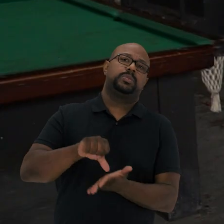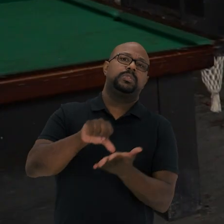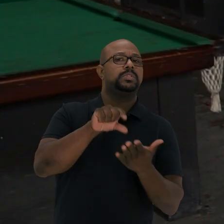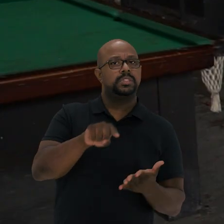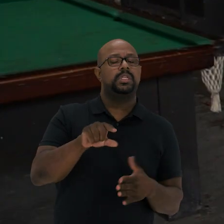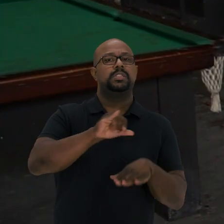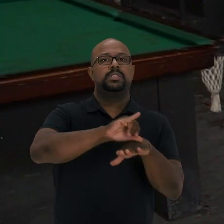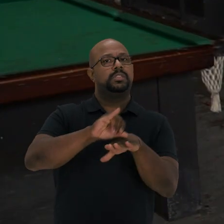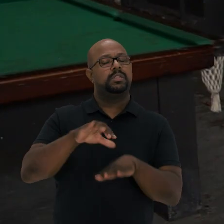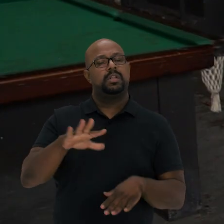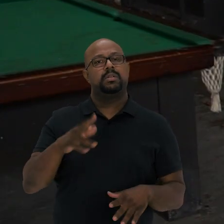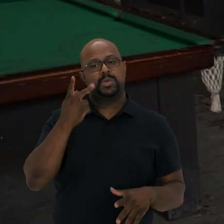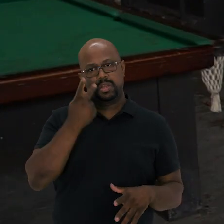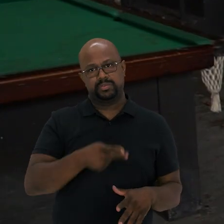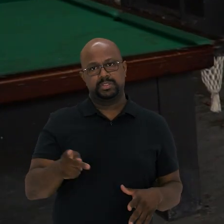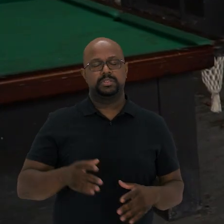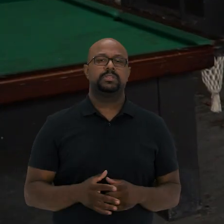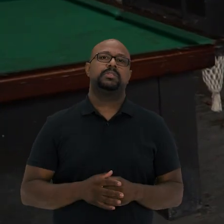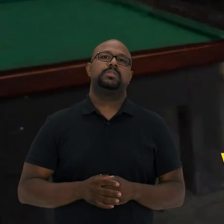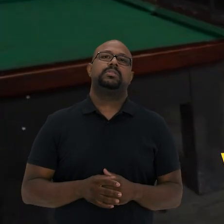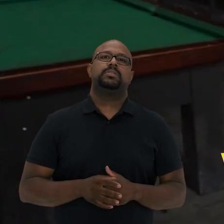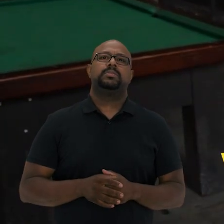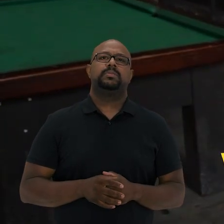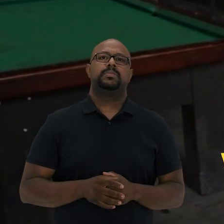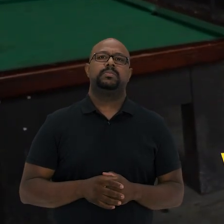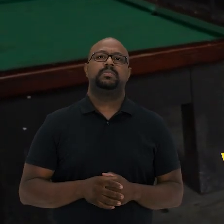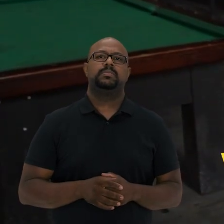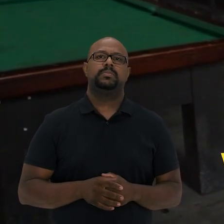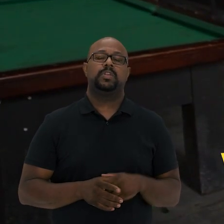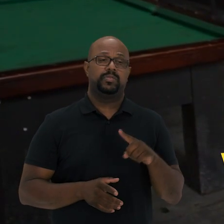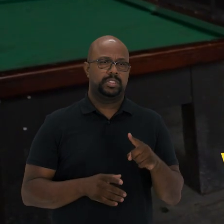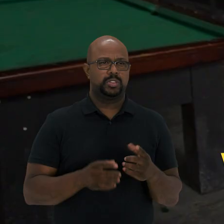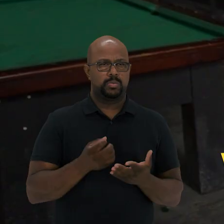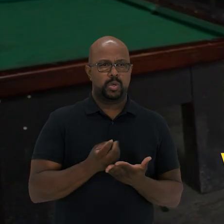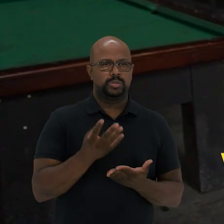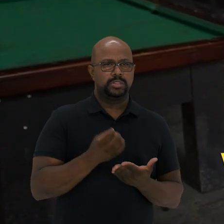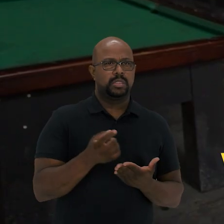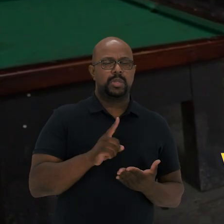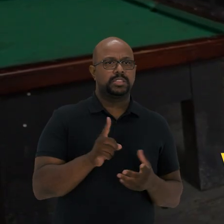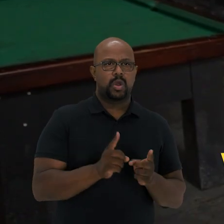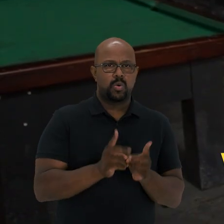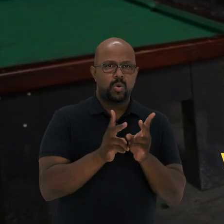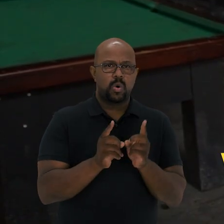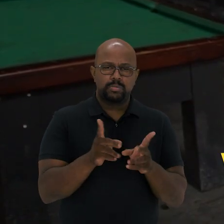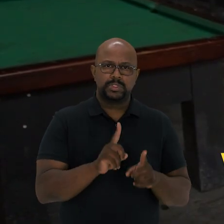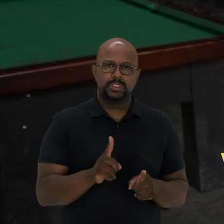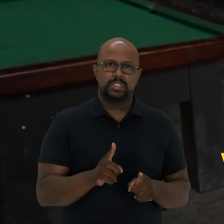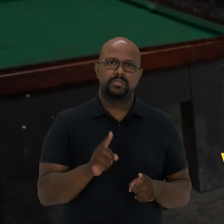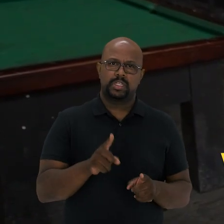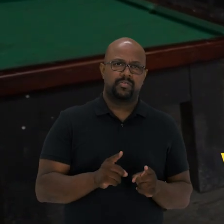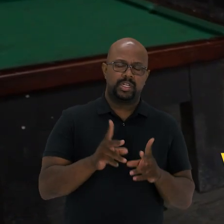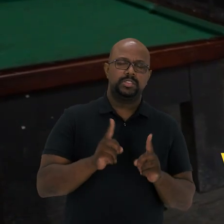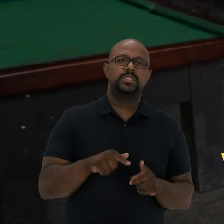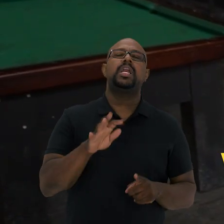aí, tem fósseis que estavam aqui. Vocês produziam, mas não comercializavam? Quem